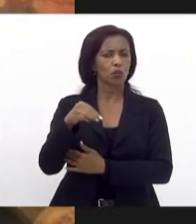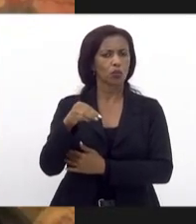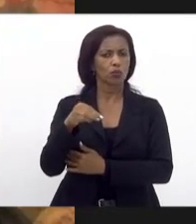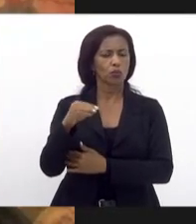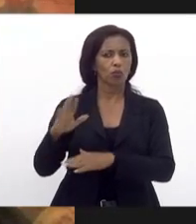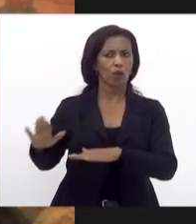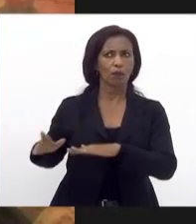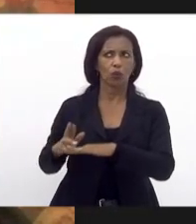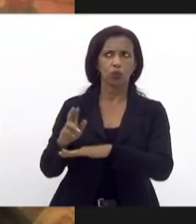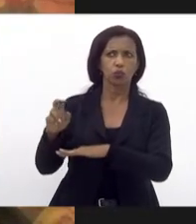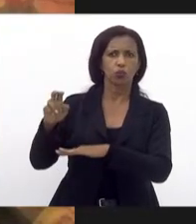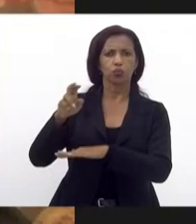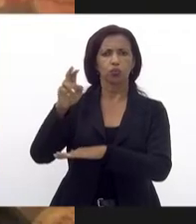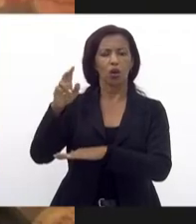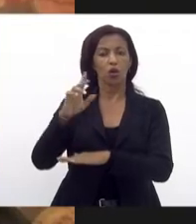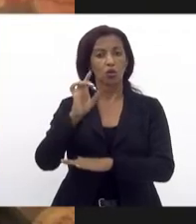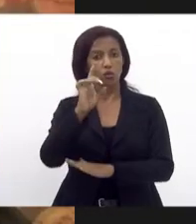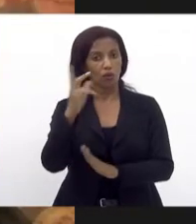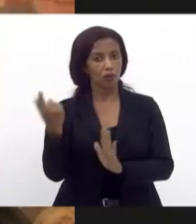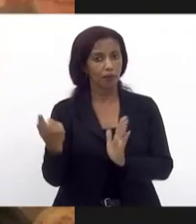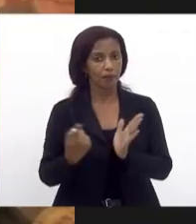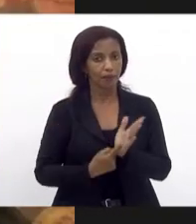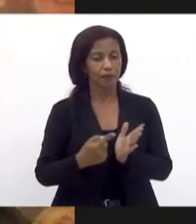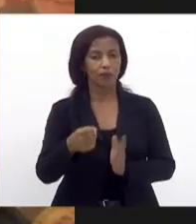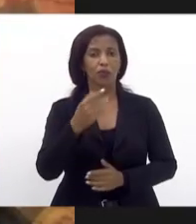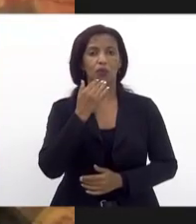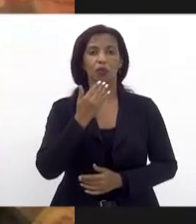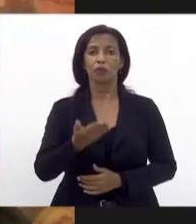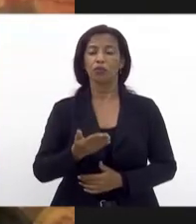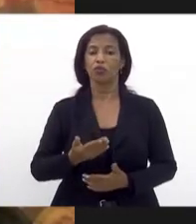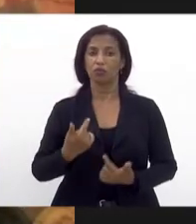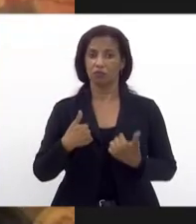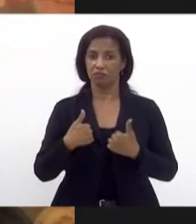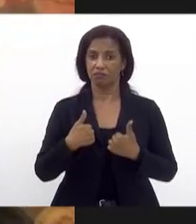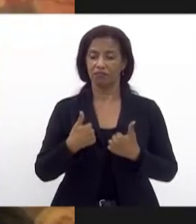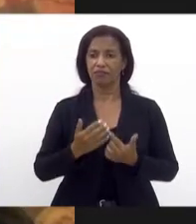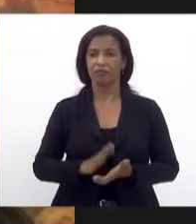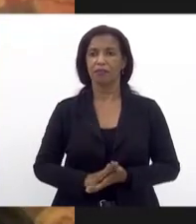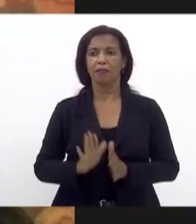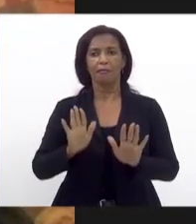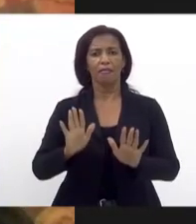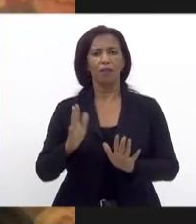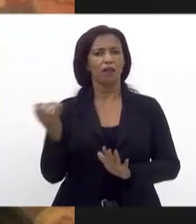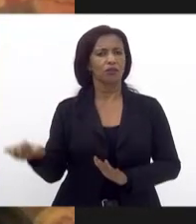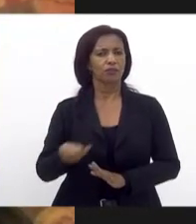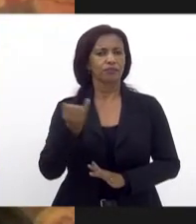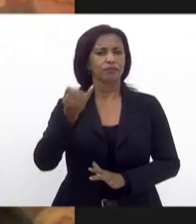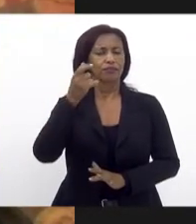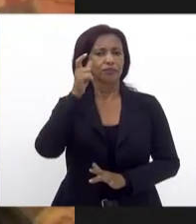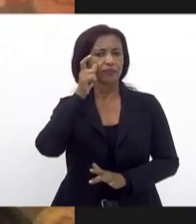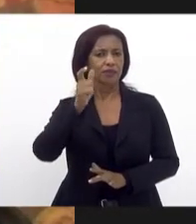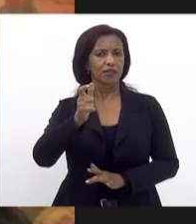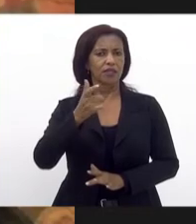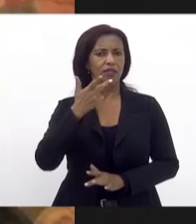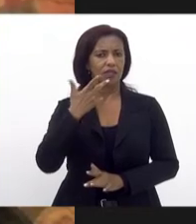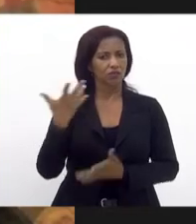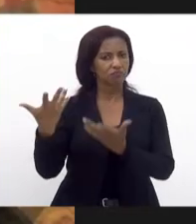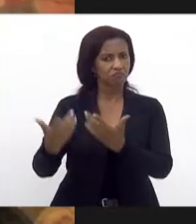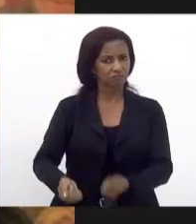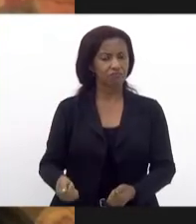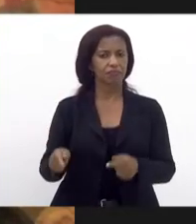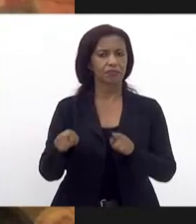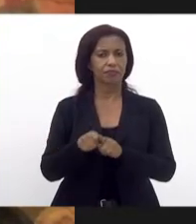tá? Então, só vou registrar aqui o pedido que ele me fez, mas eu acho bastante interessante a gente levar em